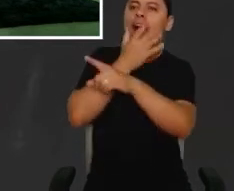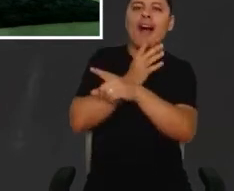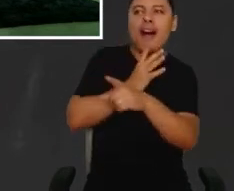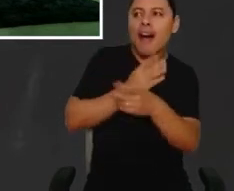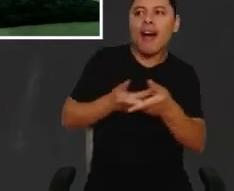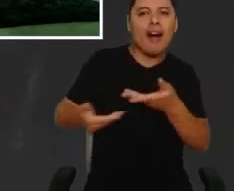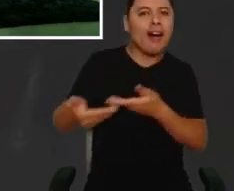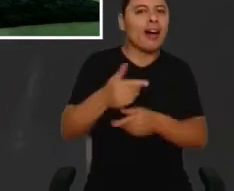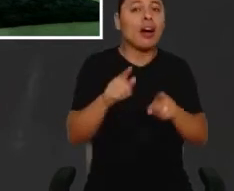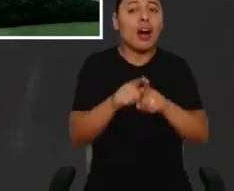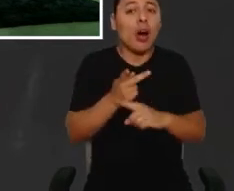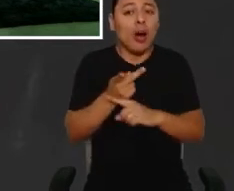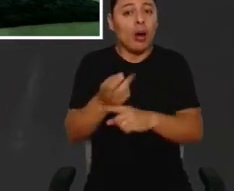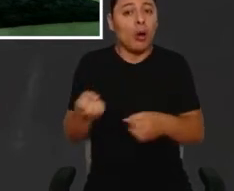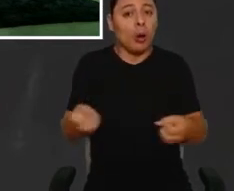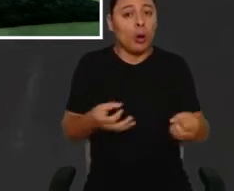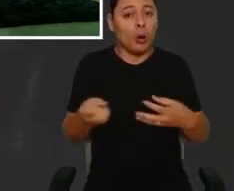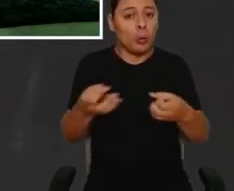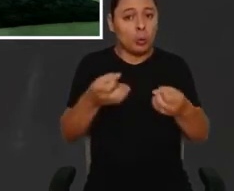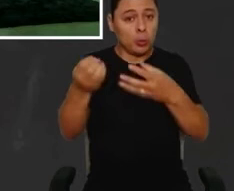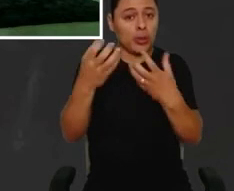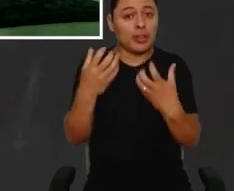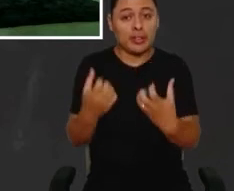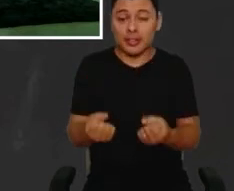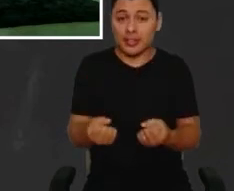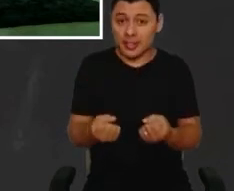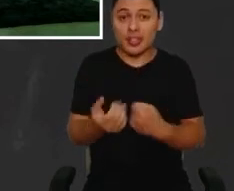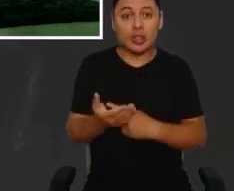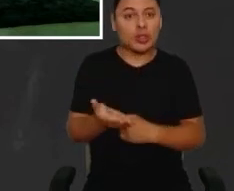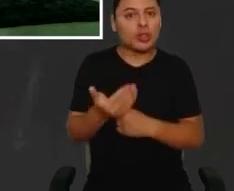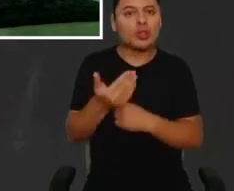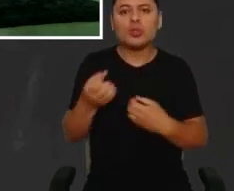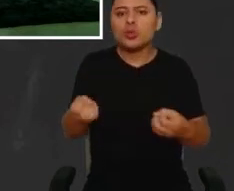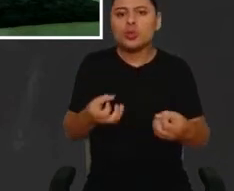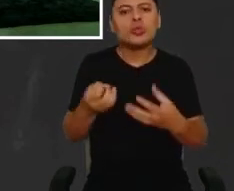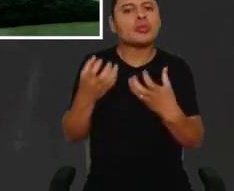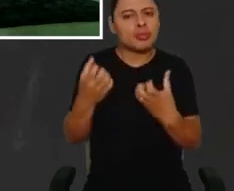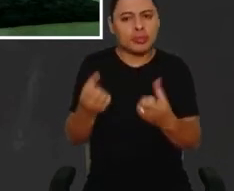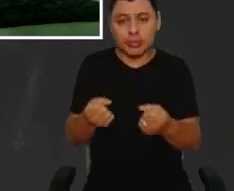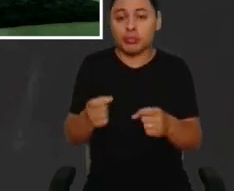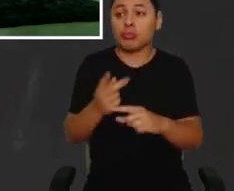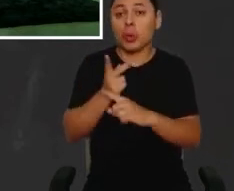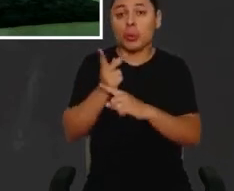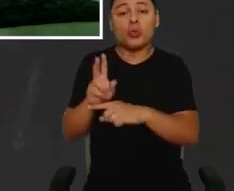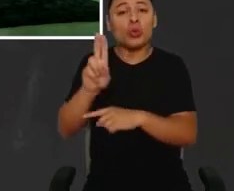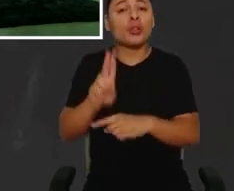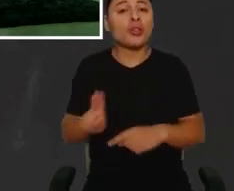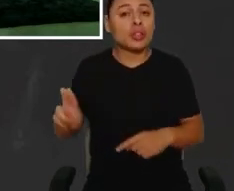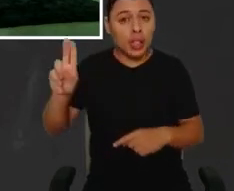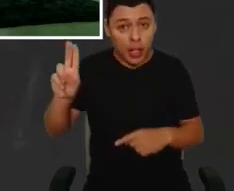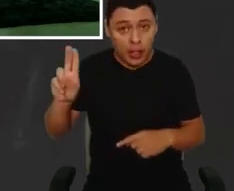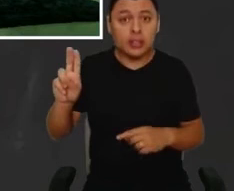iniciativa de buscar coisas novas, tecnologias novas, busca a universidade, o que a universidade tem